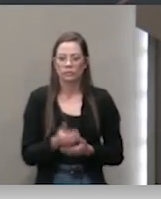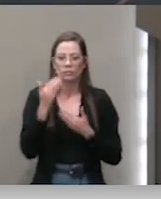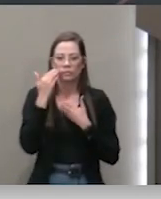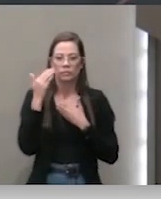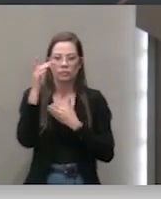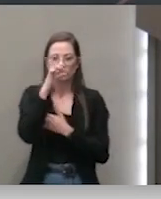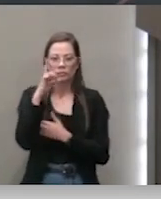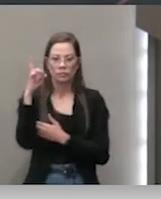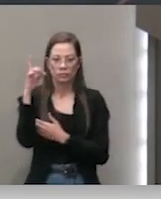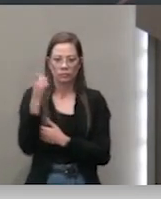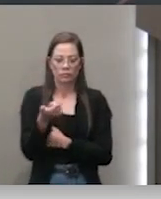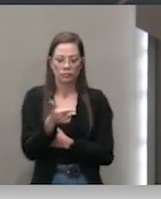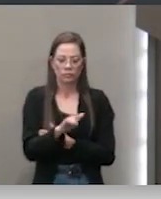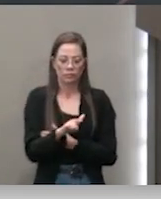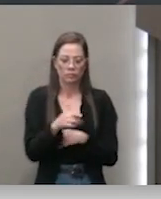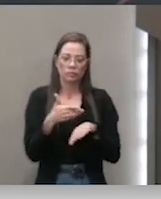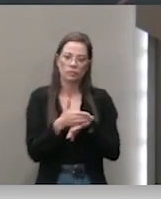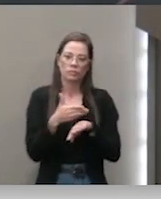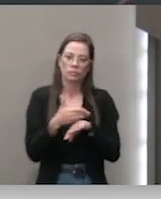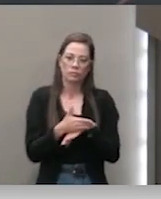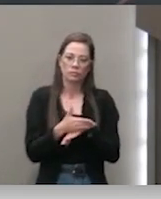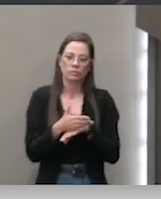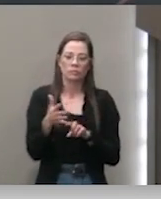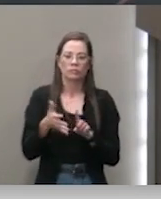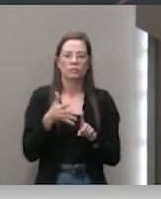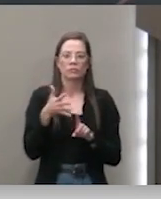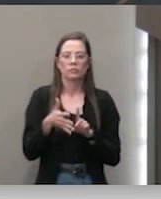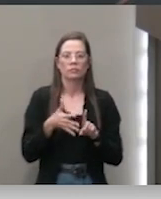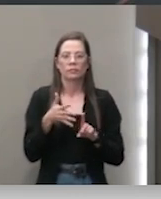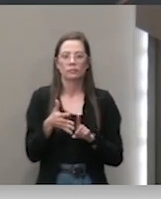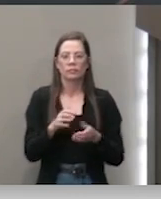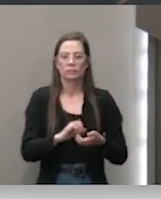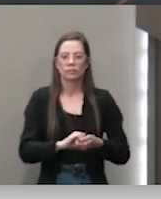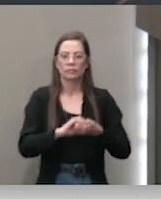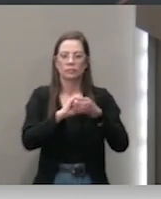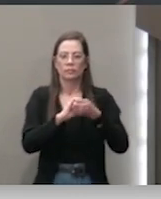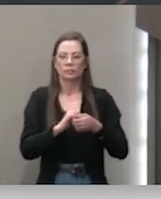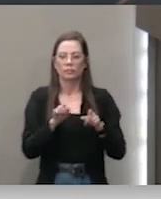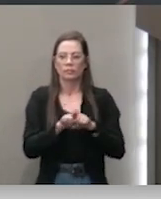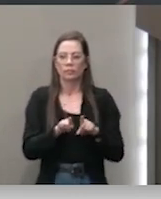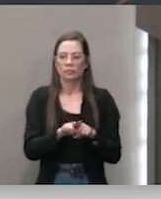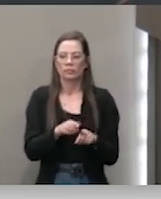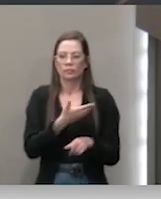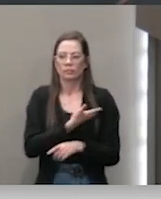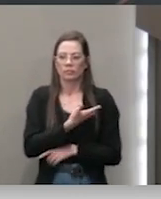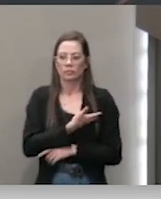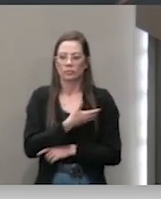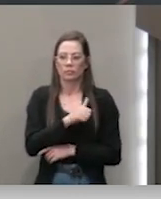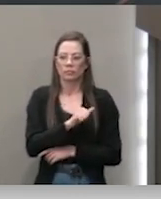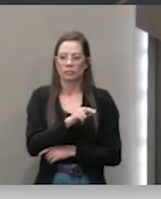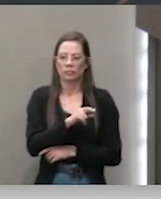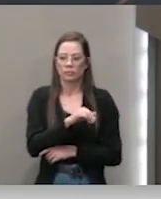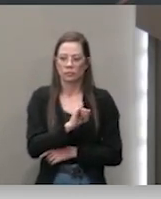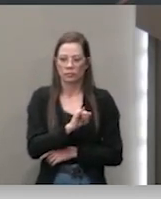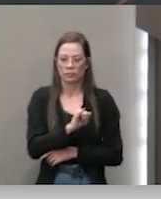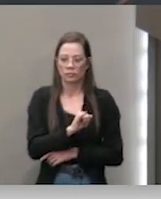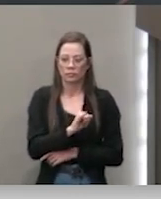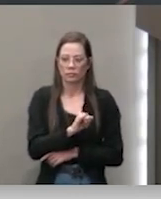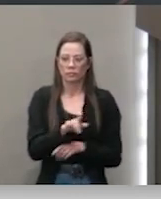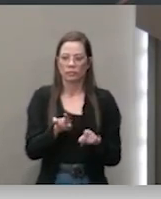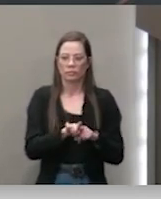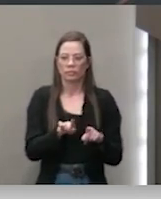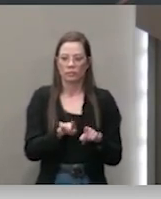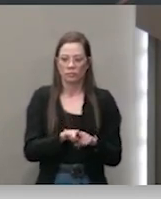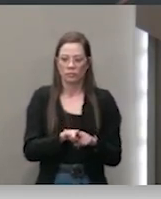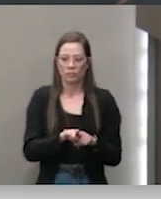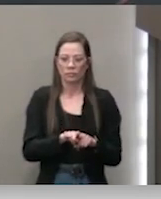Agradeço a Deus mais uma vez a oportunidade de ocupar essa tribuna. Quero cumprimentar também nosso amigo Aritano e o Sargento Vieira,